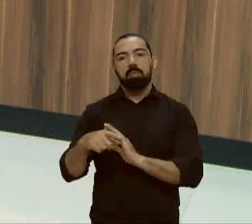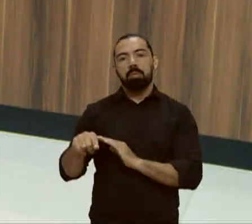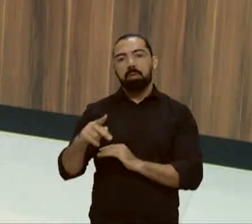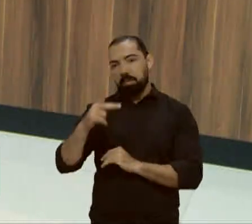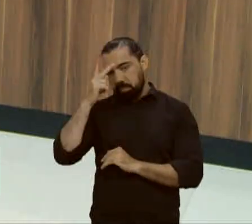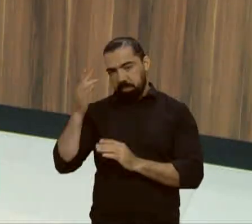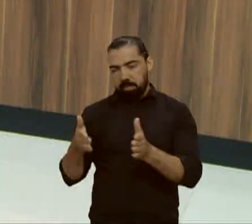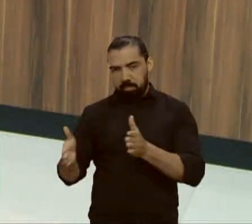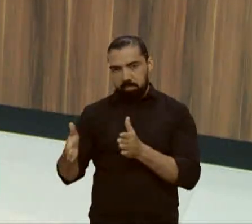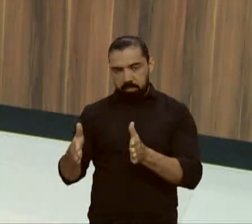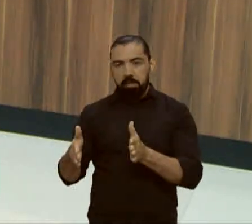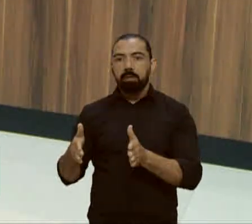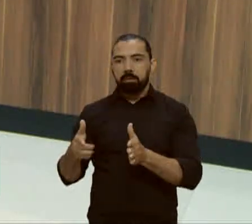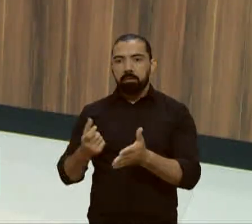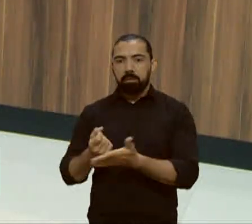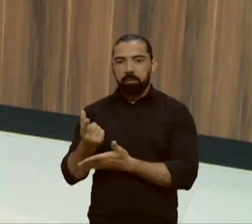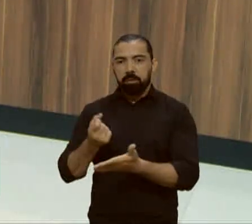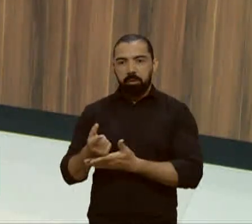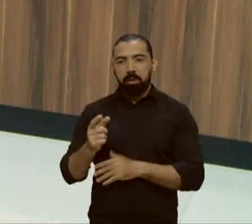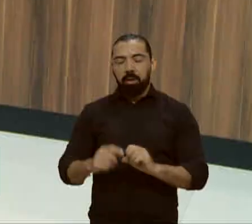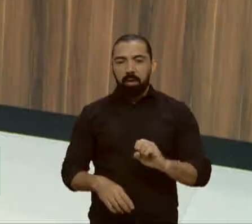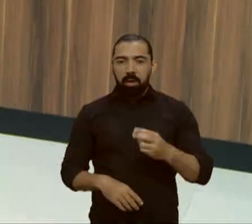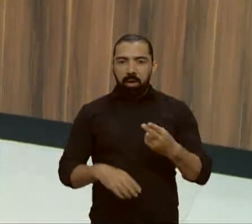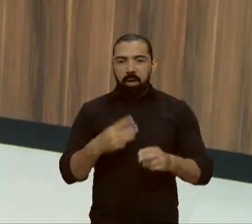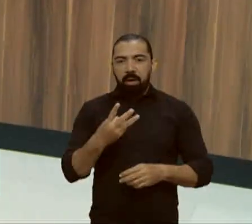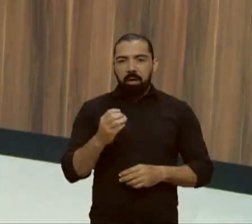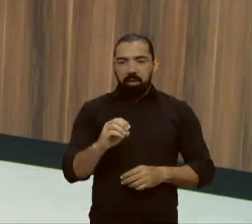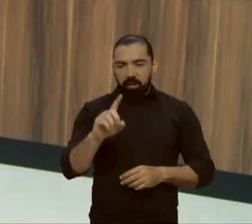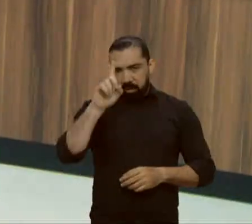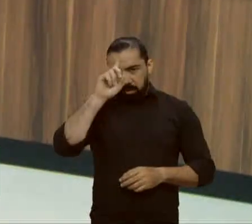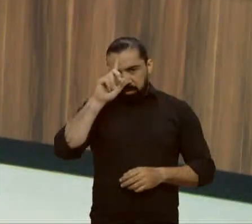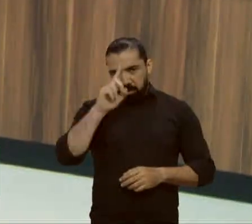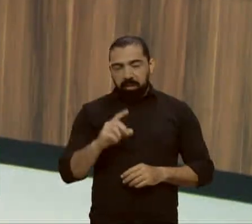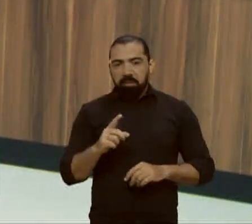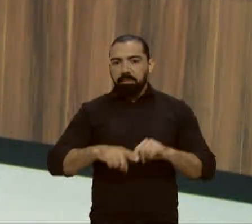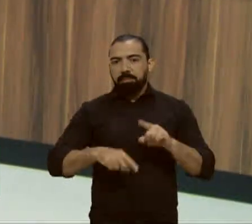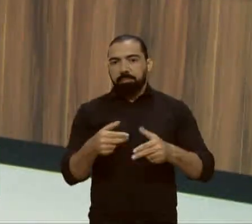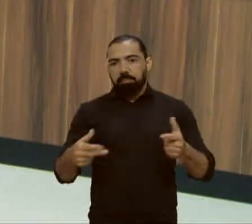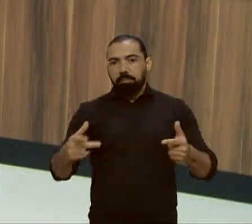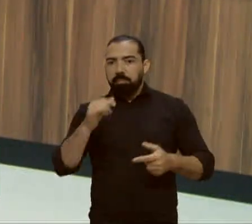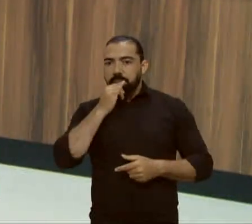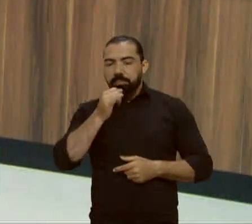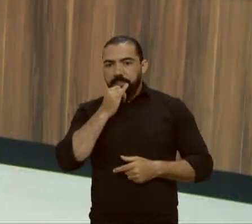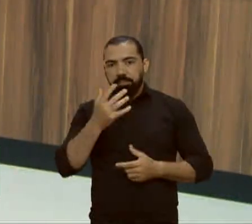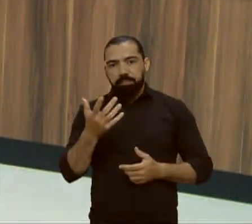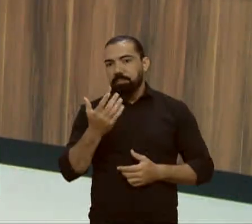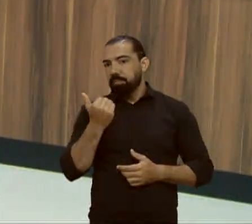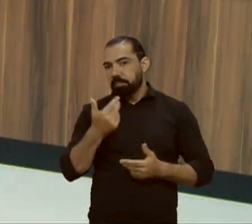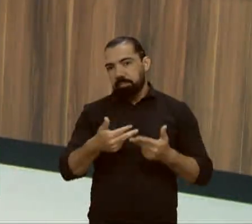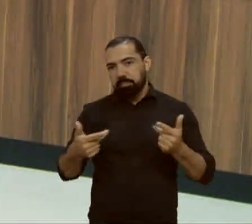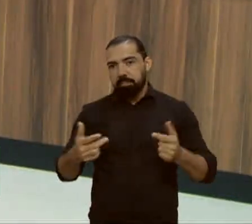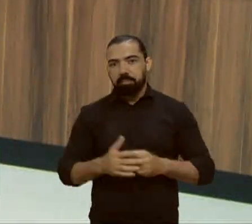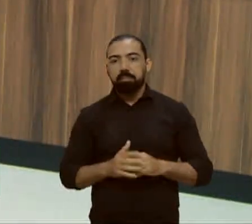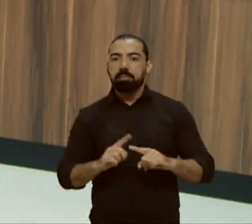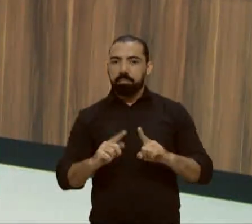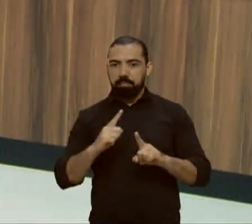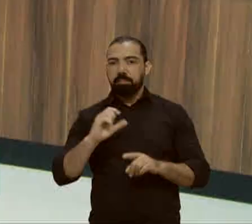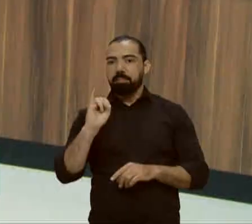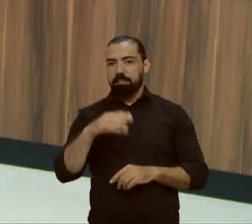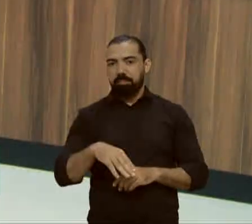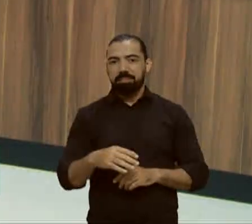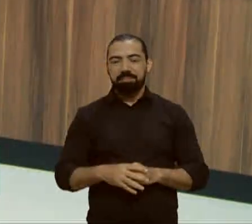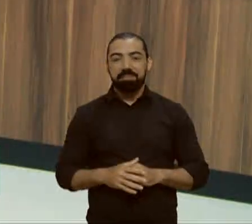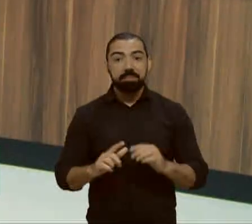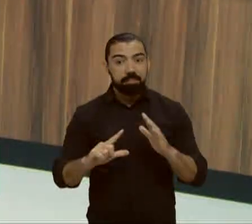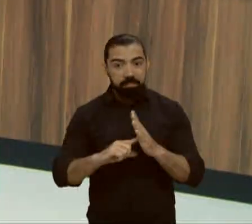durante esse período da Black Friday, e 30 dias para produtos não duráveis, como é o caso aí, por exemplo, de alimentos. Mas possui sim, viu? Se a loja